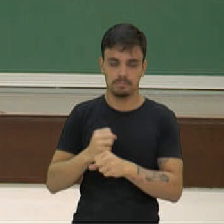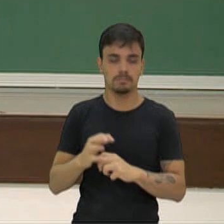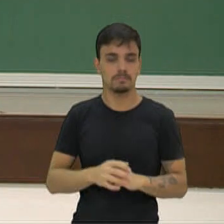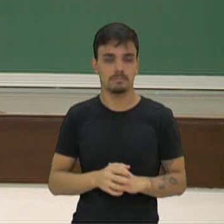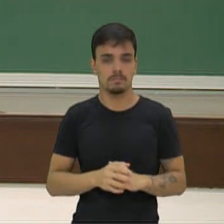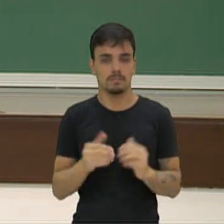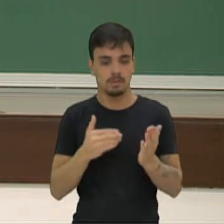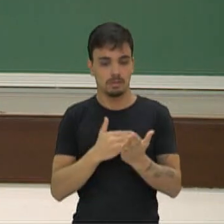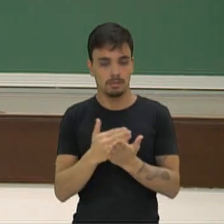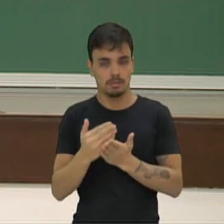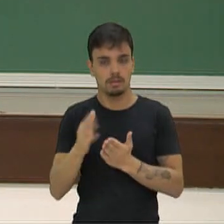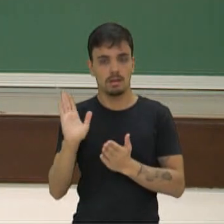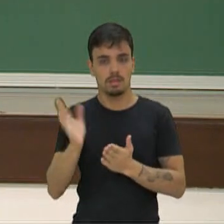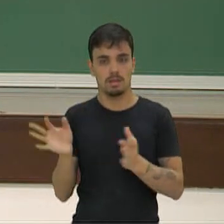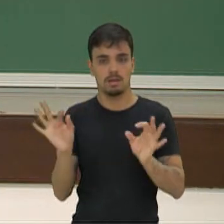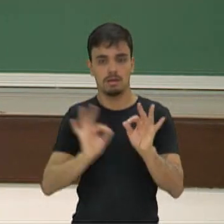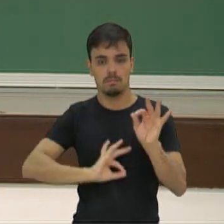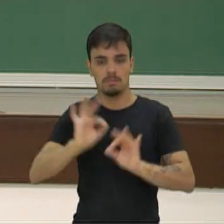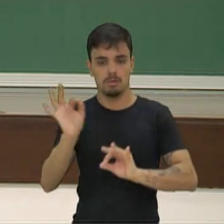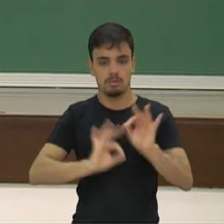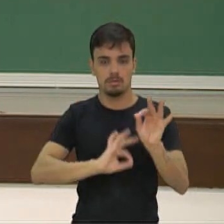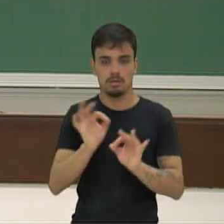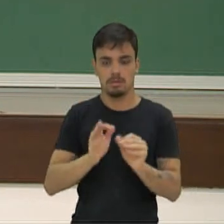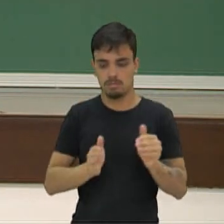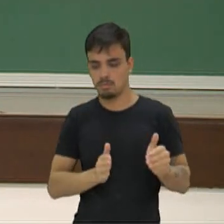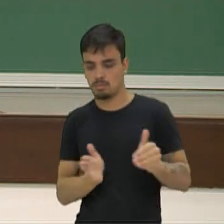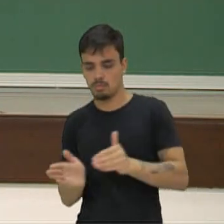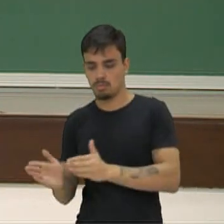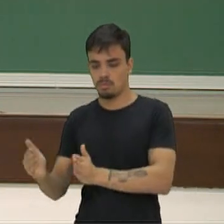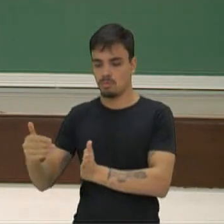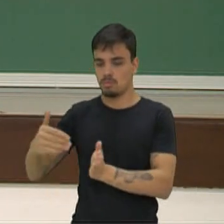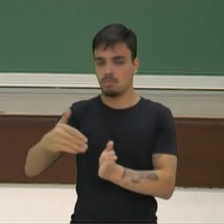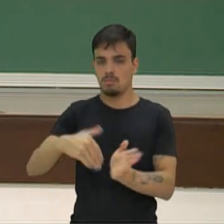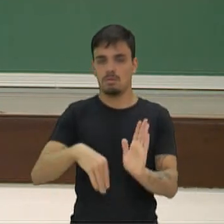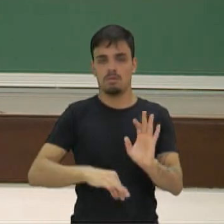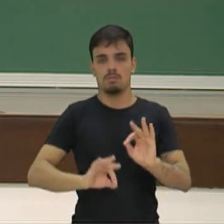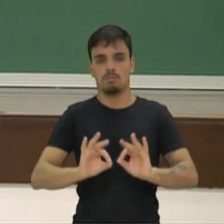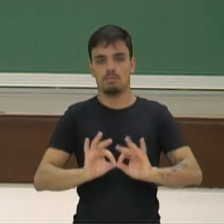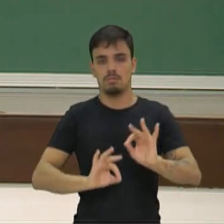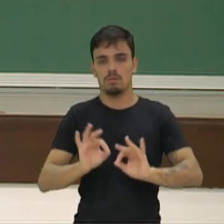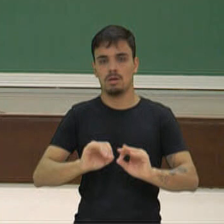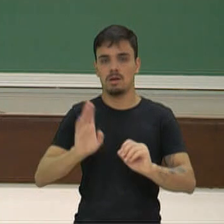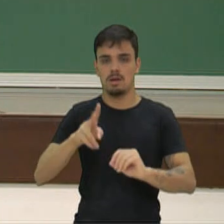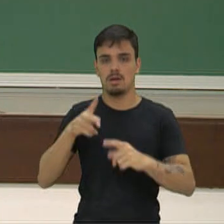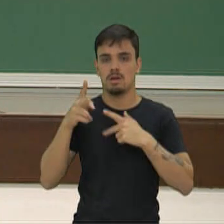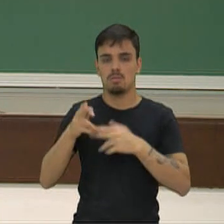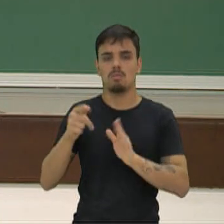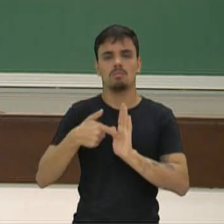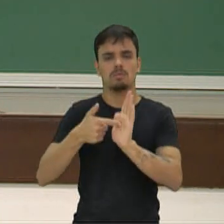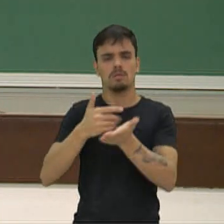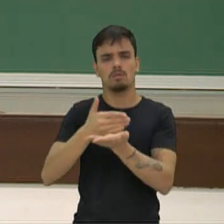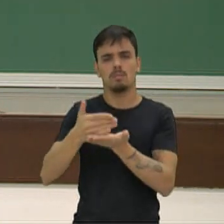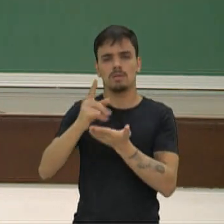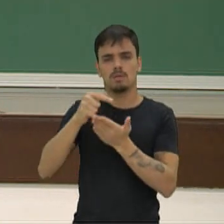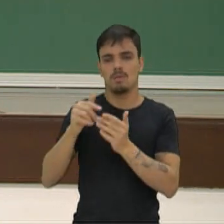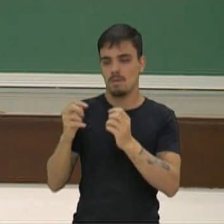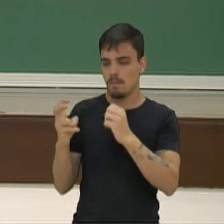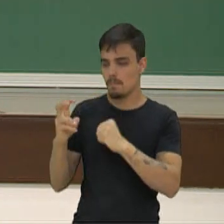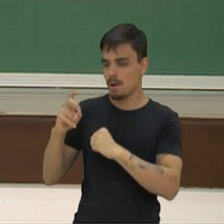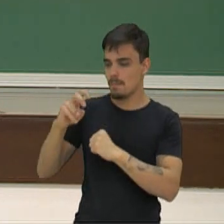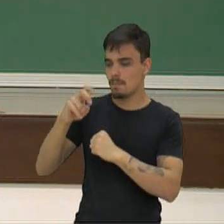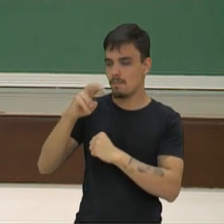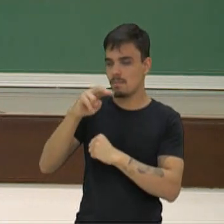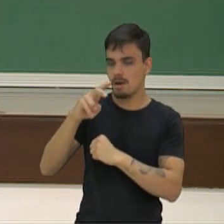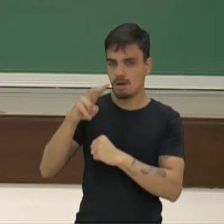grande projeto para a construção de curvas de nível. Aquilo que eu mostrei no início, que é como se fosse degrau, que faz com que a